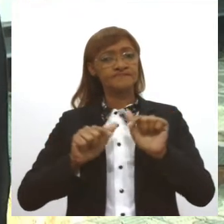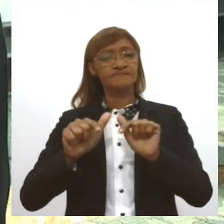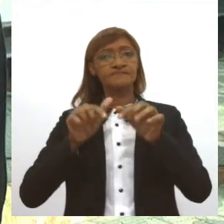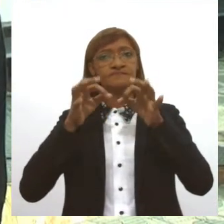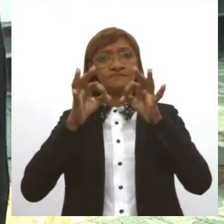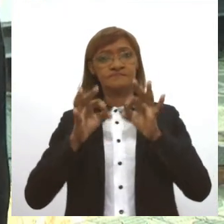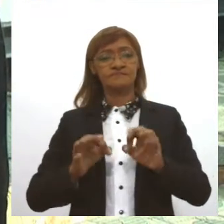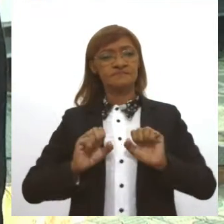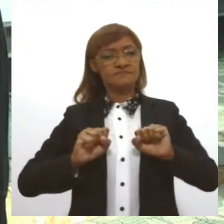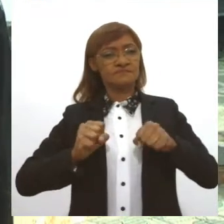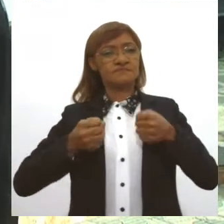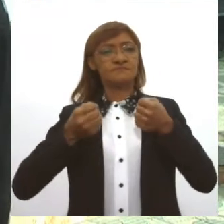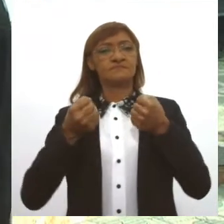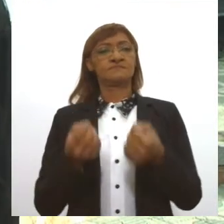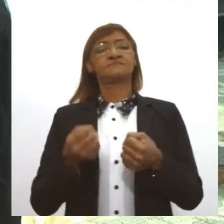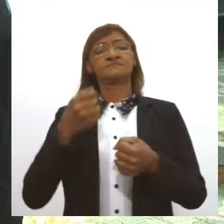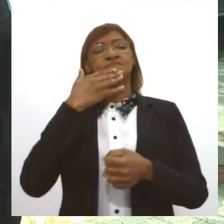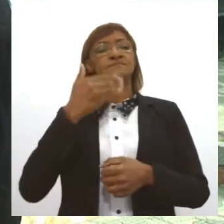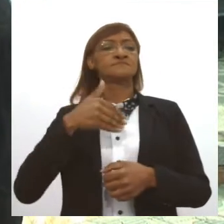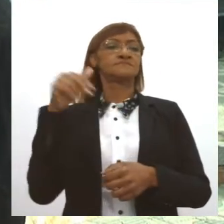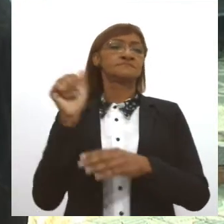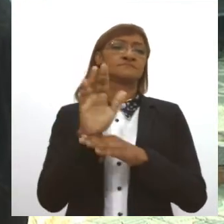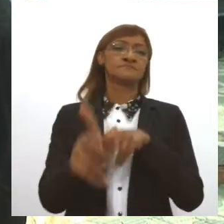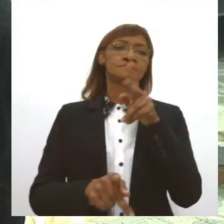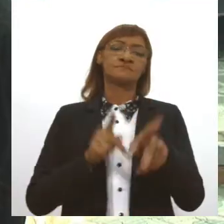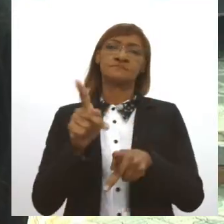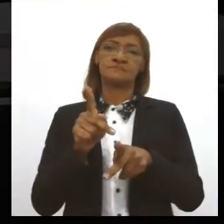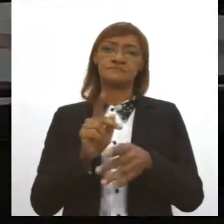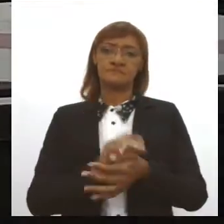as nossas energias para dar o melhor atendimento à população.